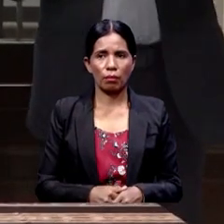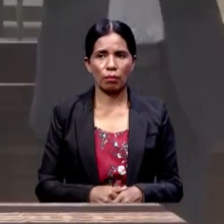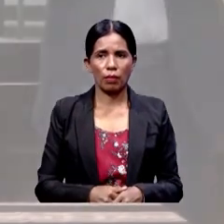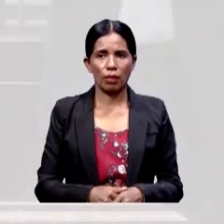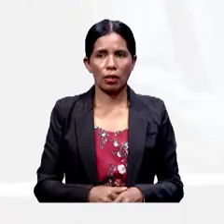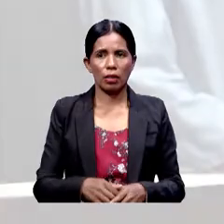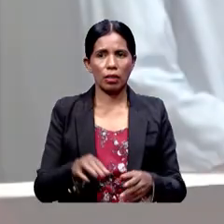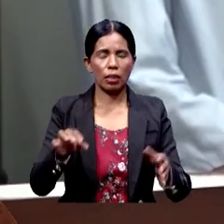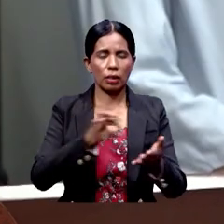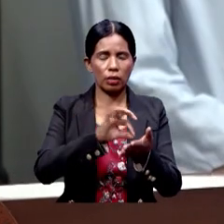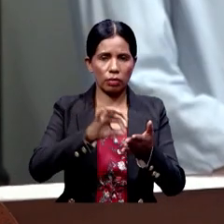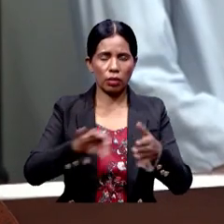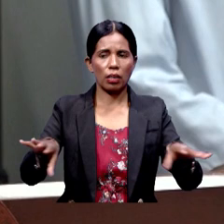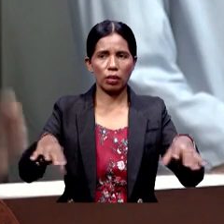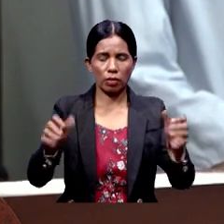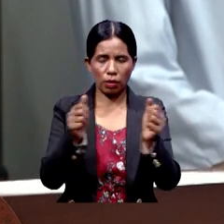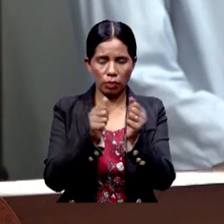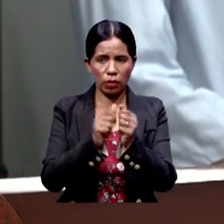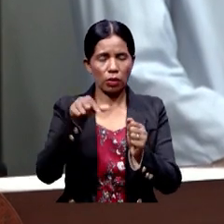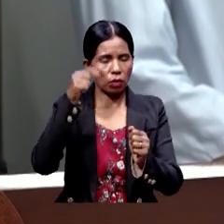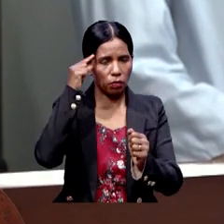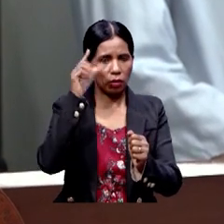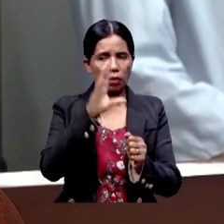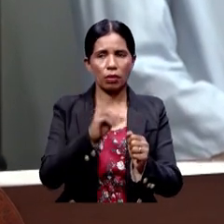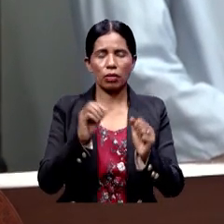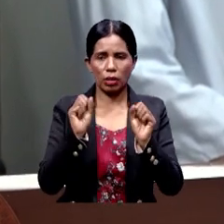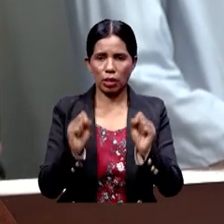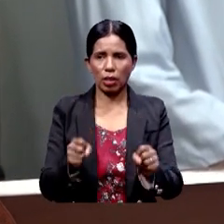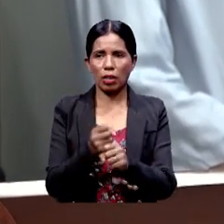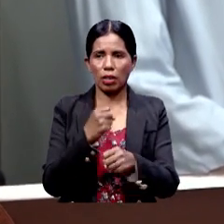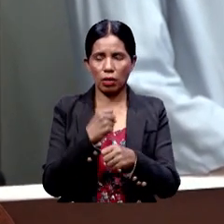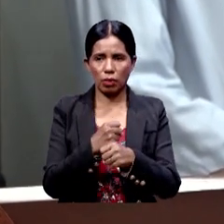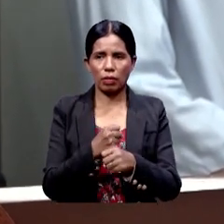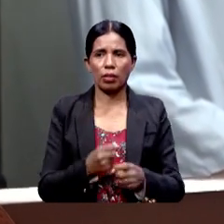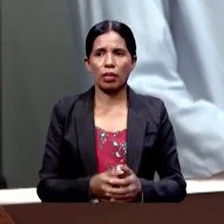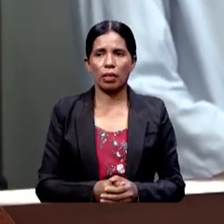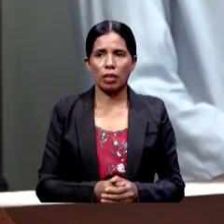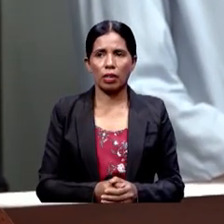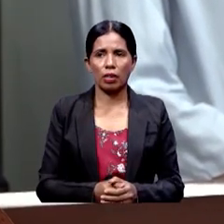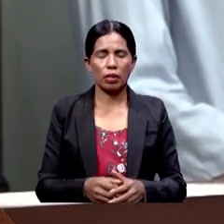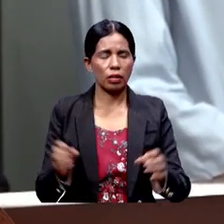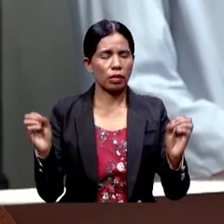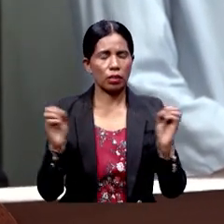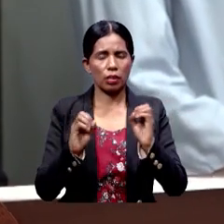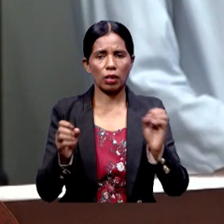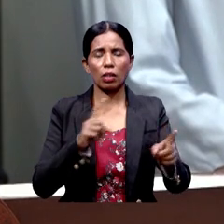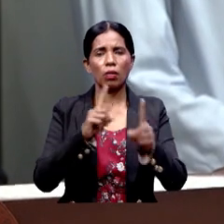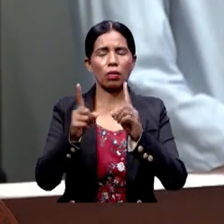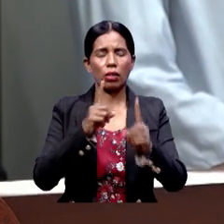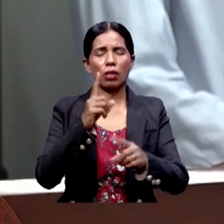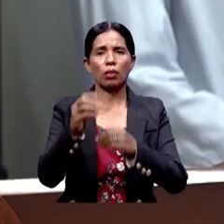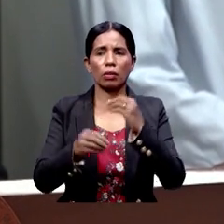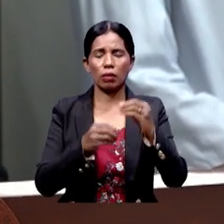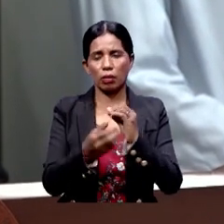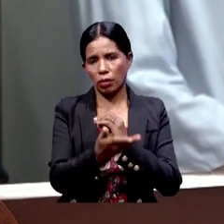serviço muito que dane governo non governo constitucional se la intervém ituan mos ba